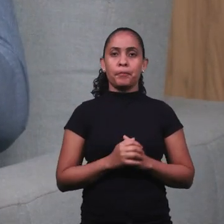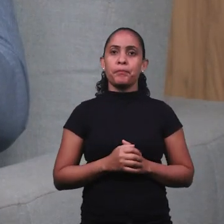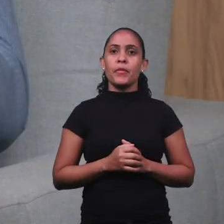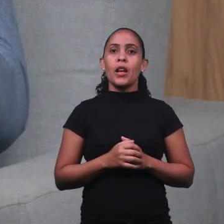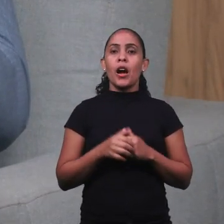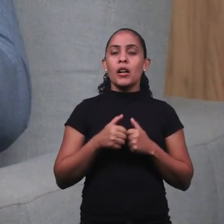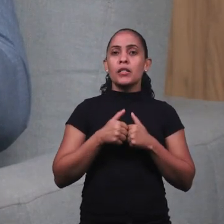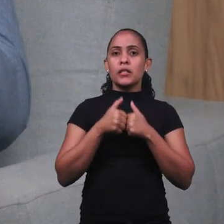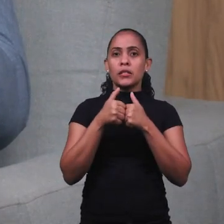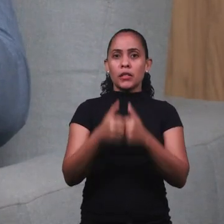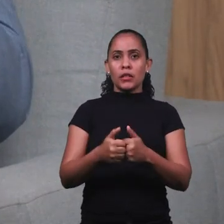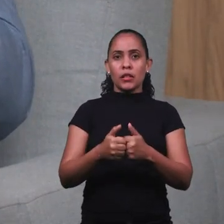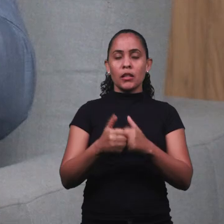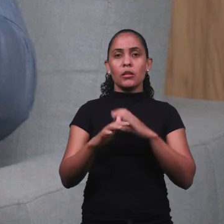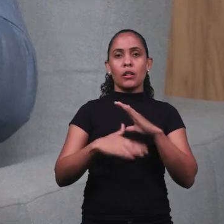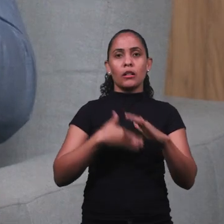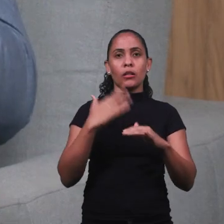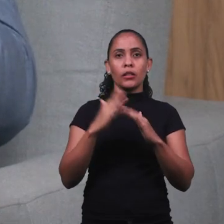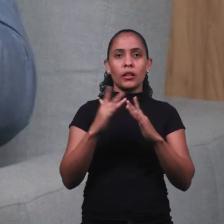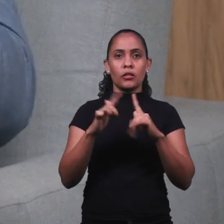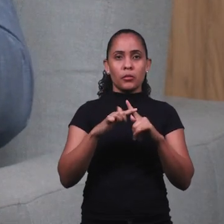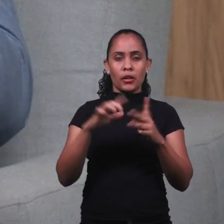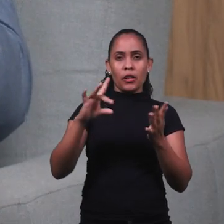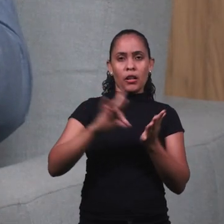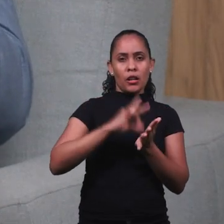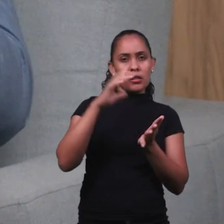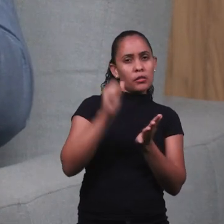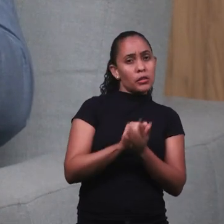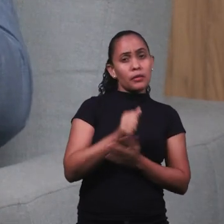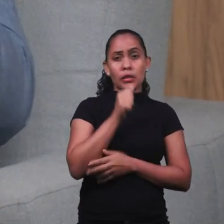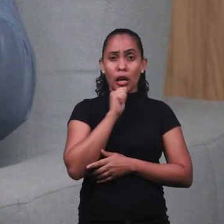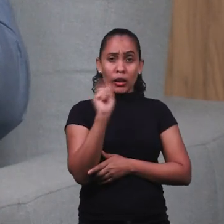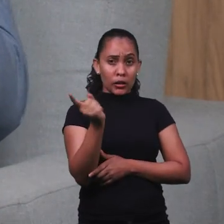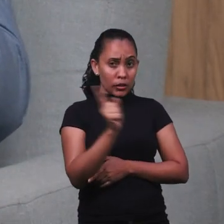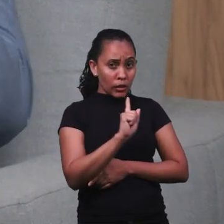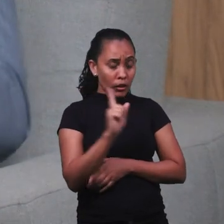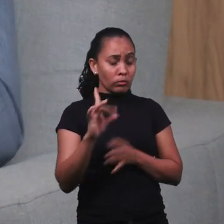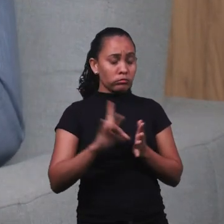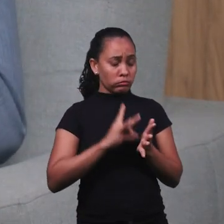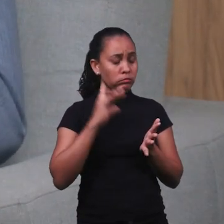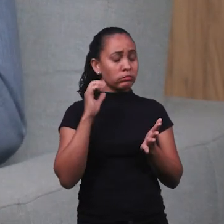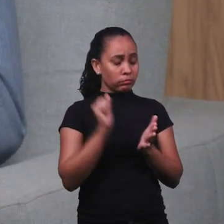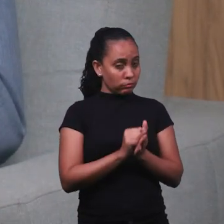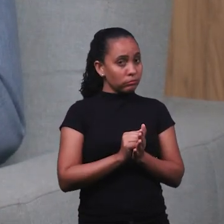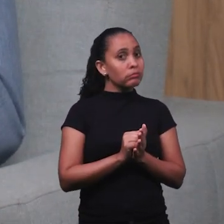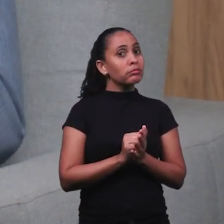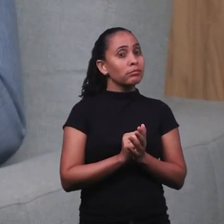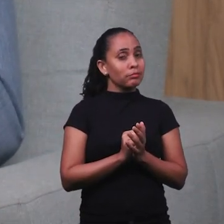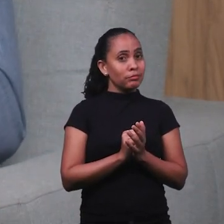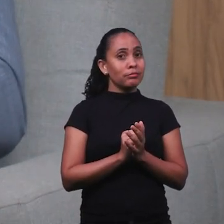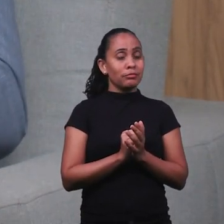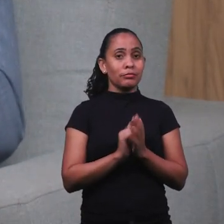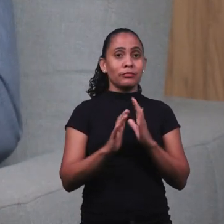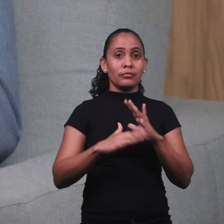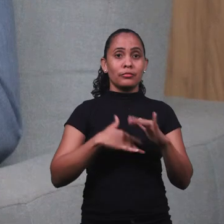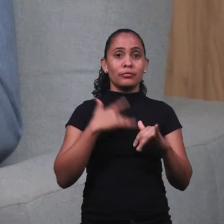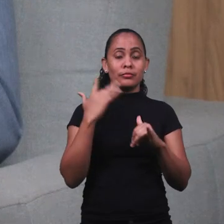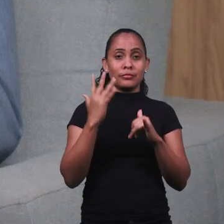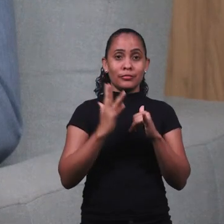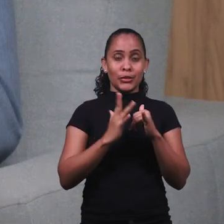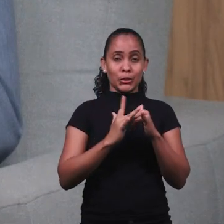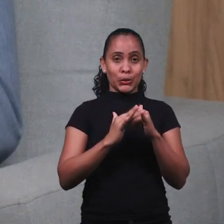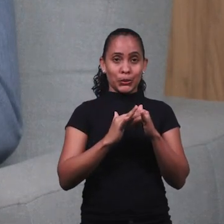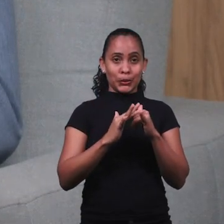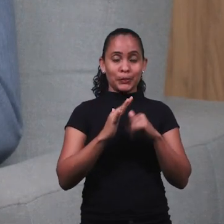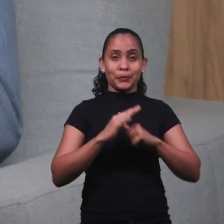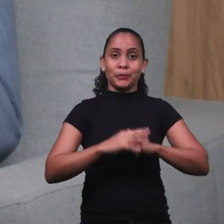canal da Igreja Cristã Maranata, né? Se inscrever ali. Se você ainda não é inscrito, se inscreva no canal oficial da Igreja Cristã